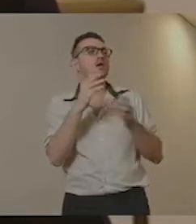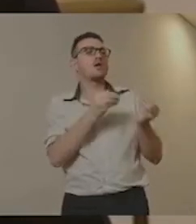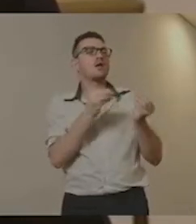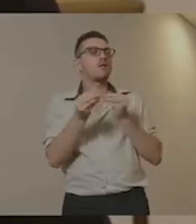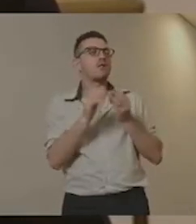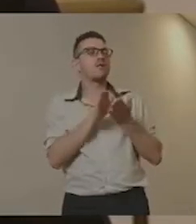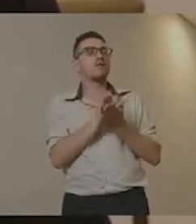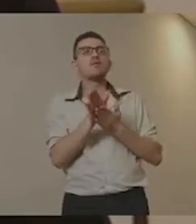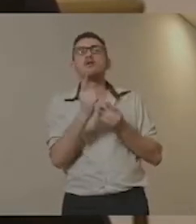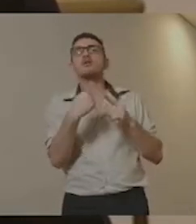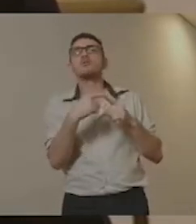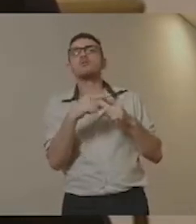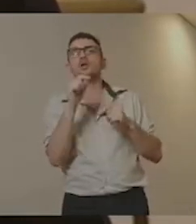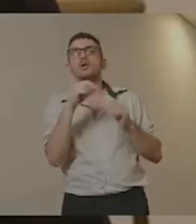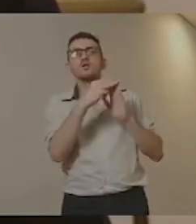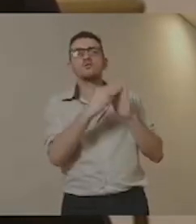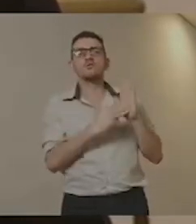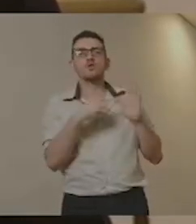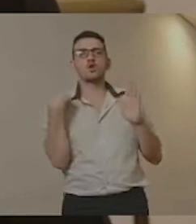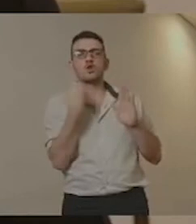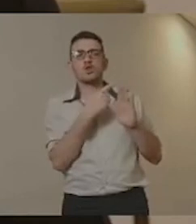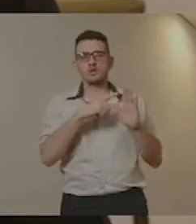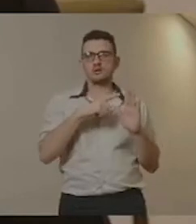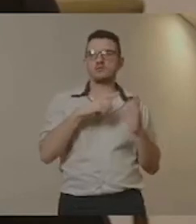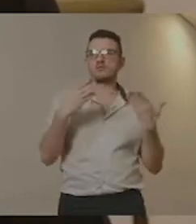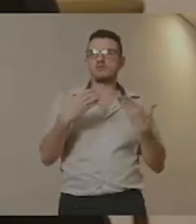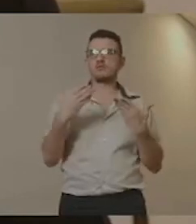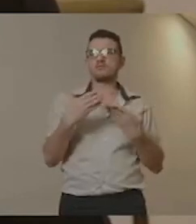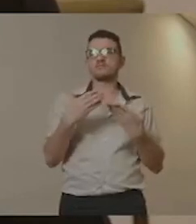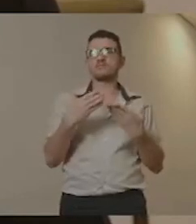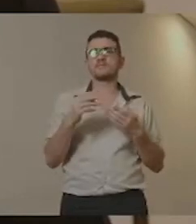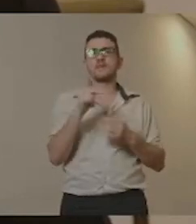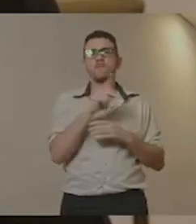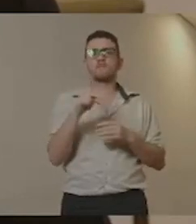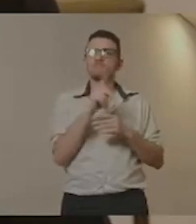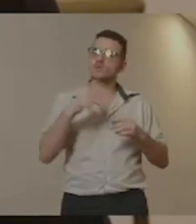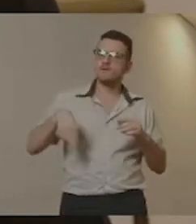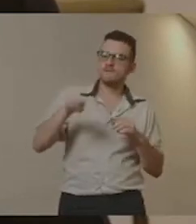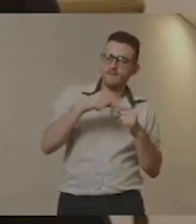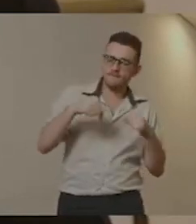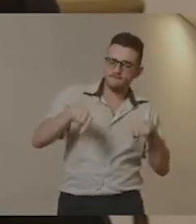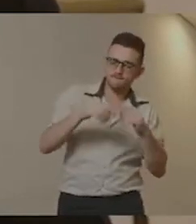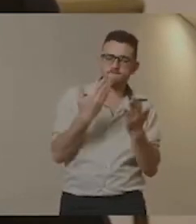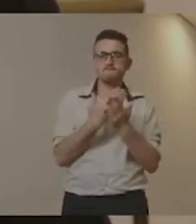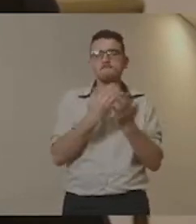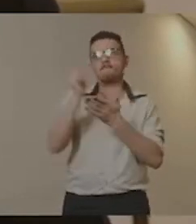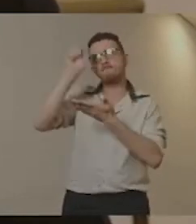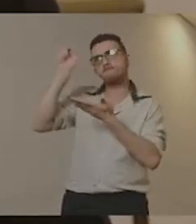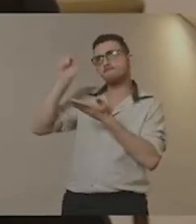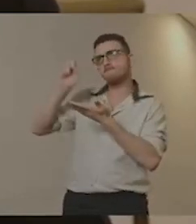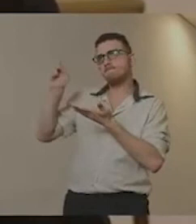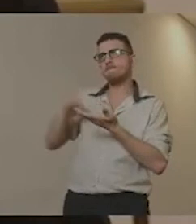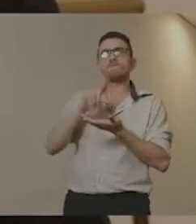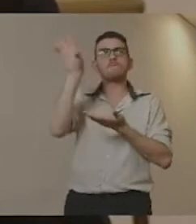método de ensino que a gente tem. O professor passa na sala de aula, passa na lousa lá, copiam e dá nota. Então, é